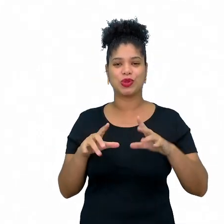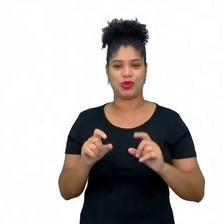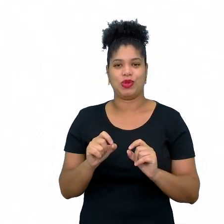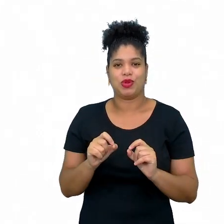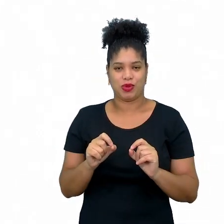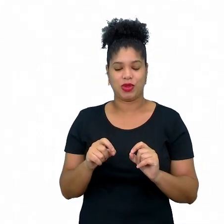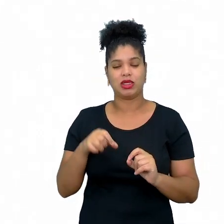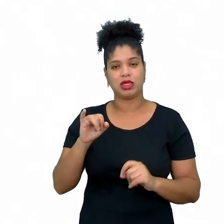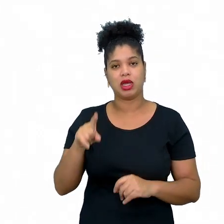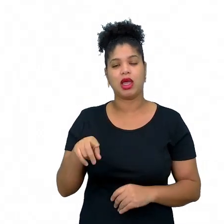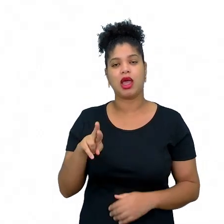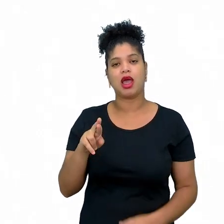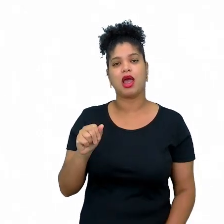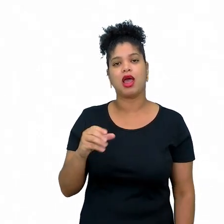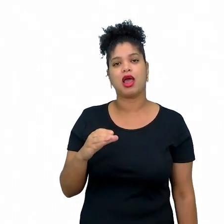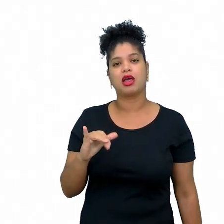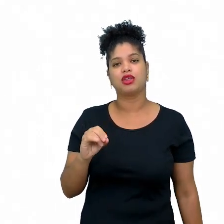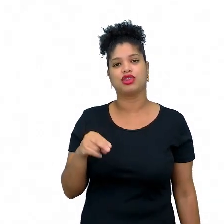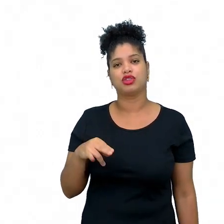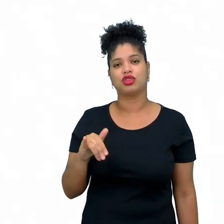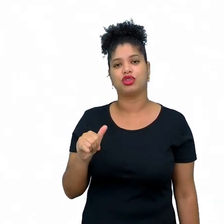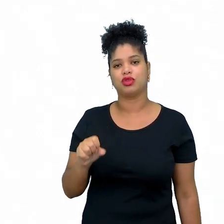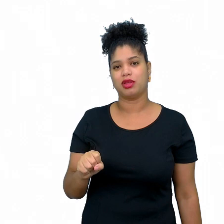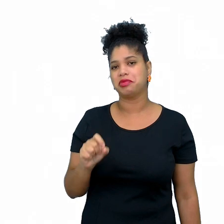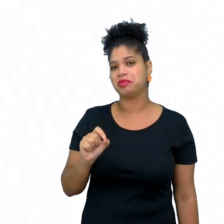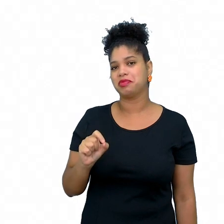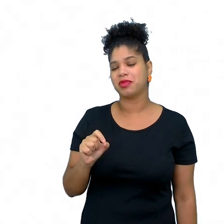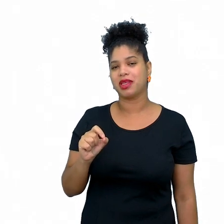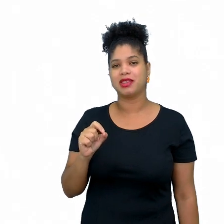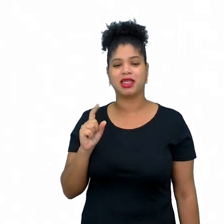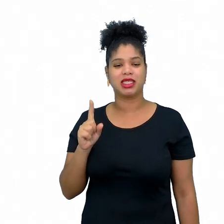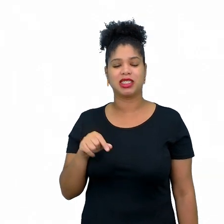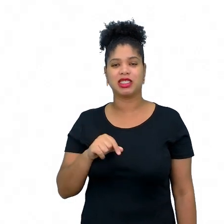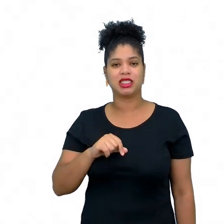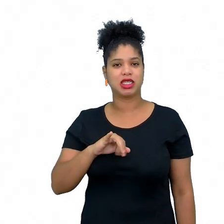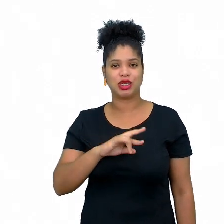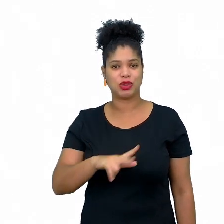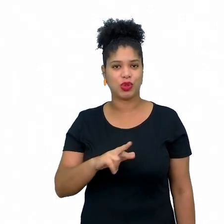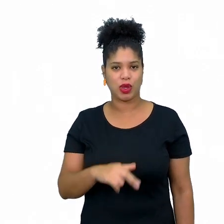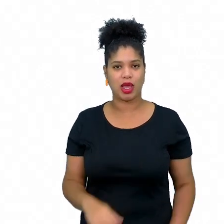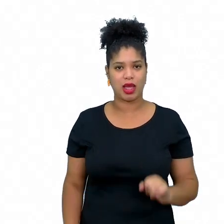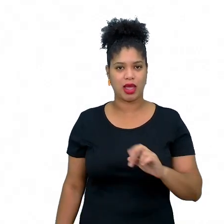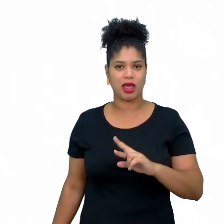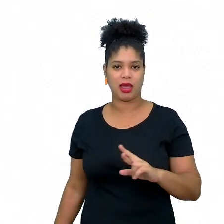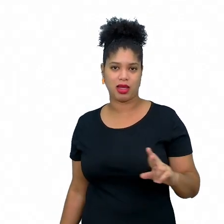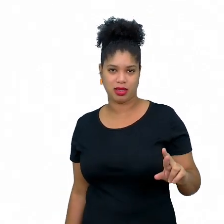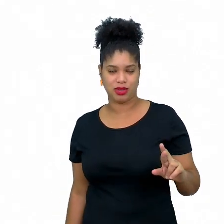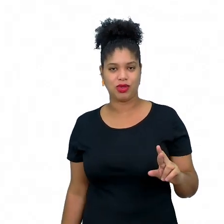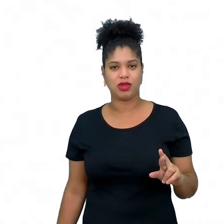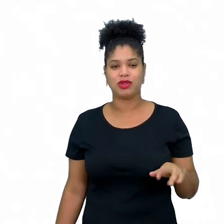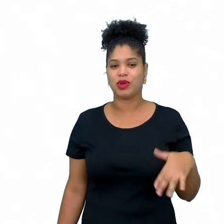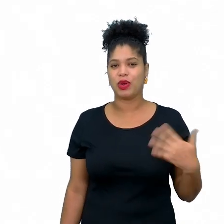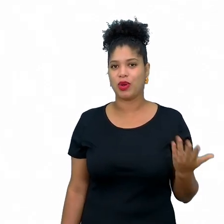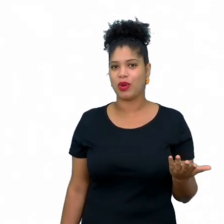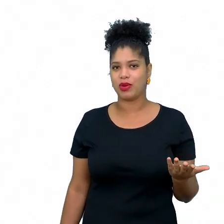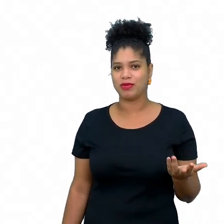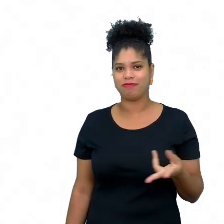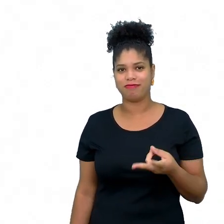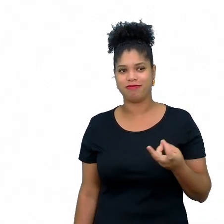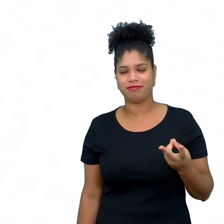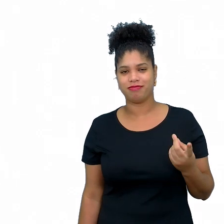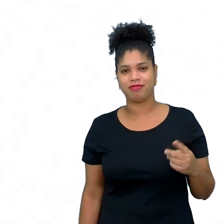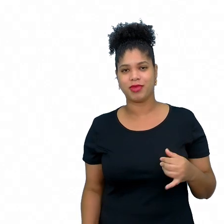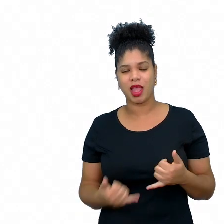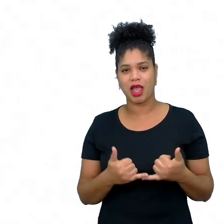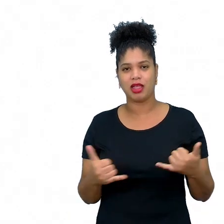se eles são racionais, onde eles estão? E no momento que eles são irracionais, em qual lugar que eles estão se encaixando nessa reta